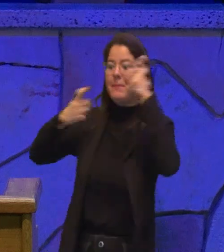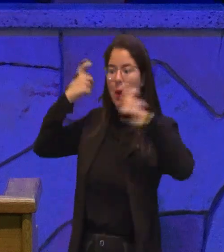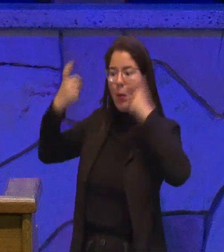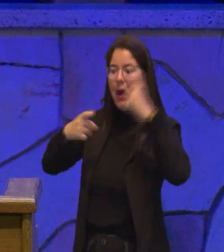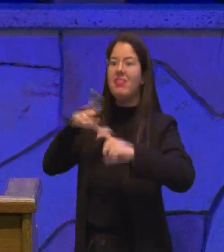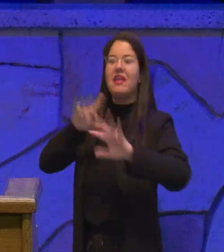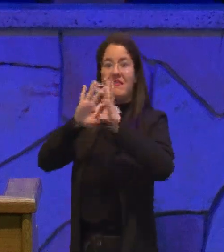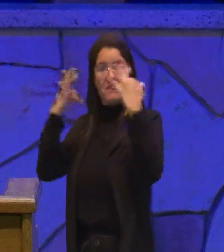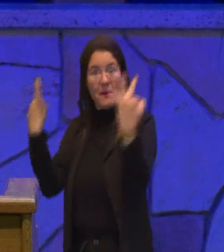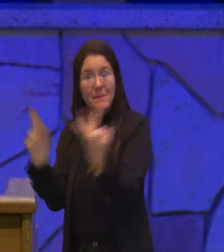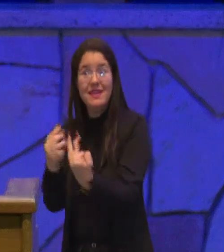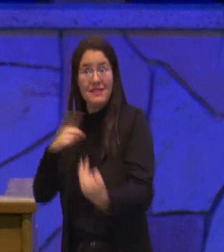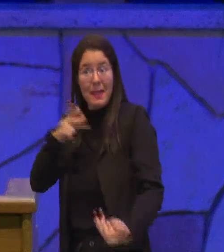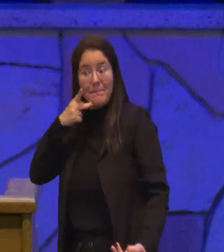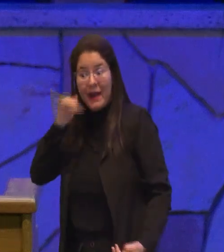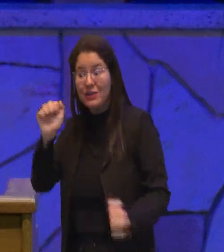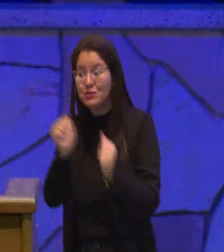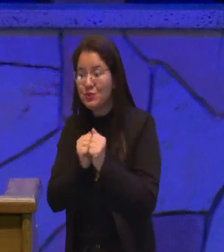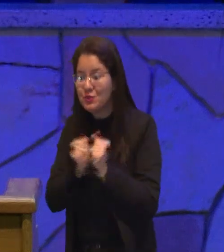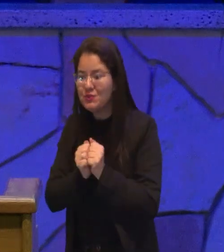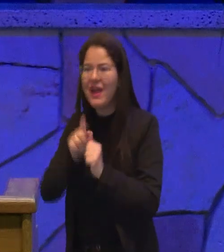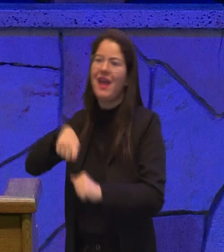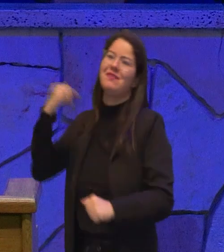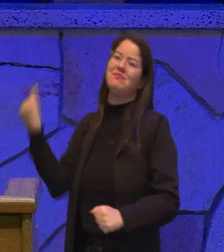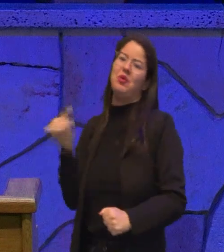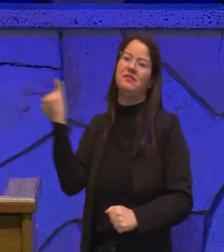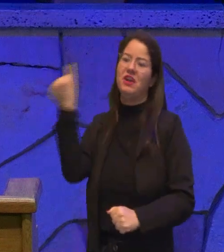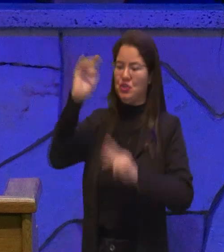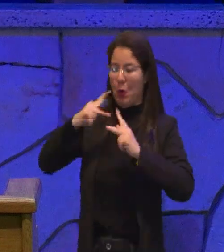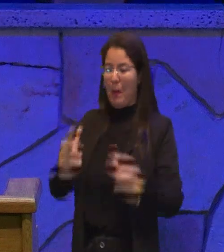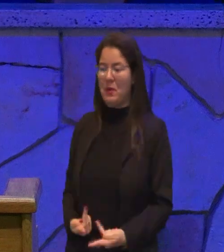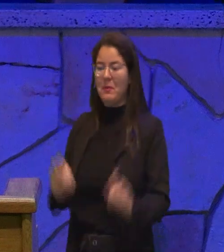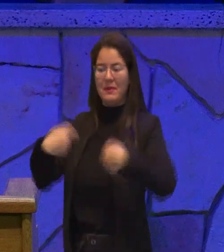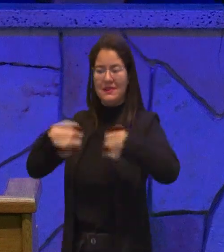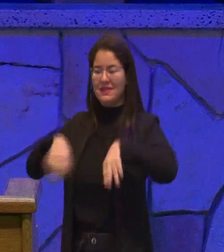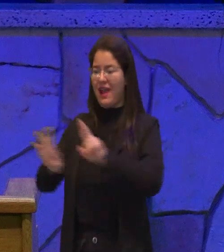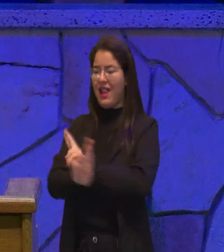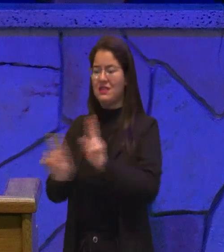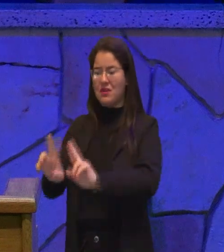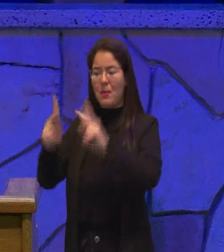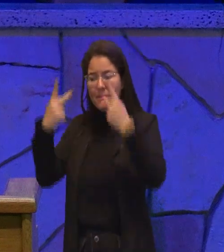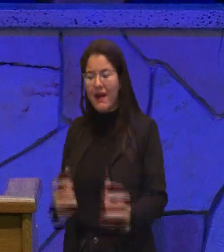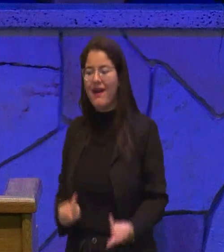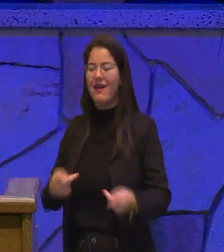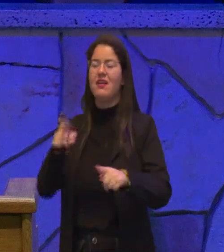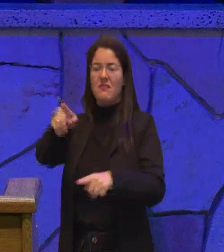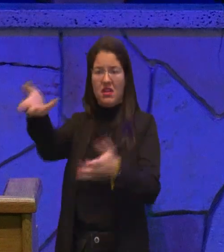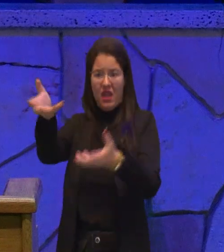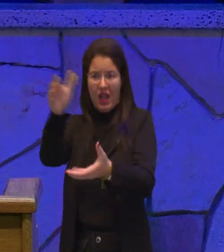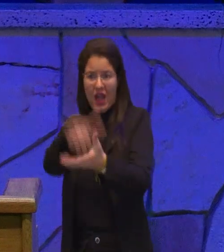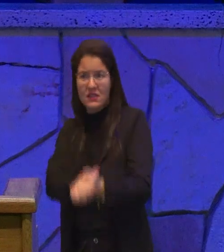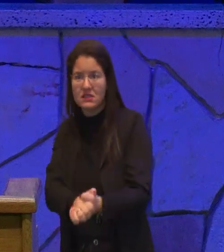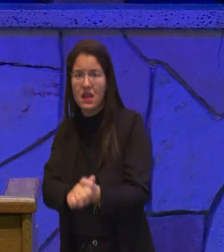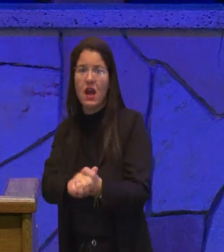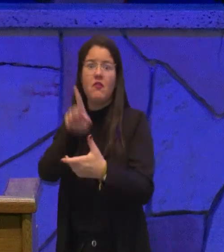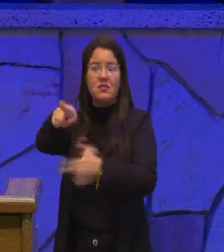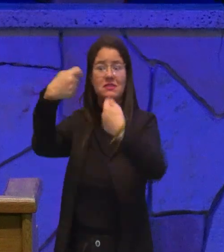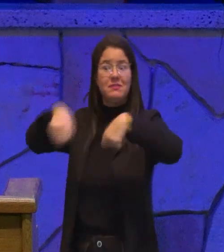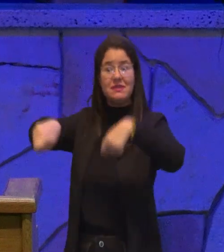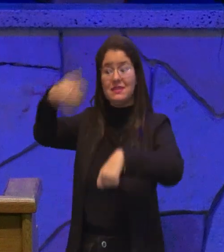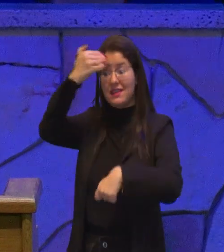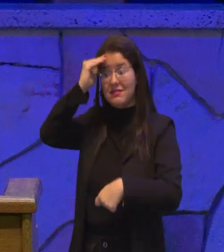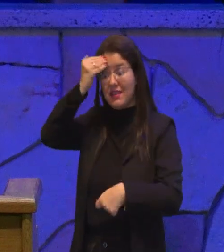família, nós temos um pai. Isso é importante. Você que quer casar, você deve entender